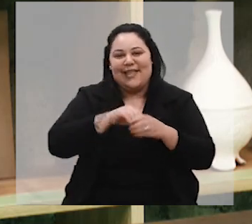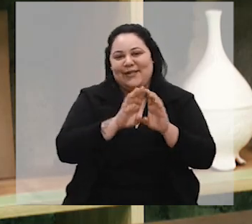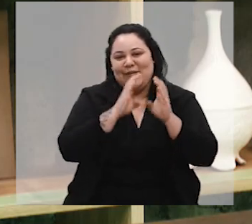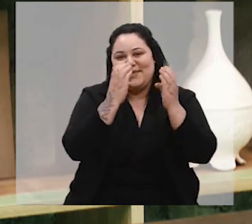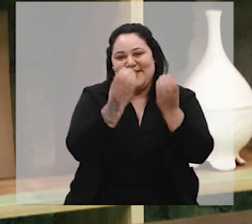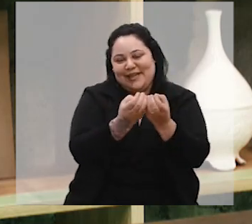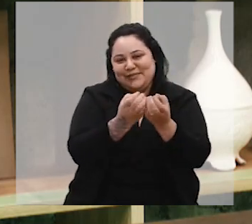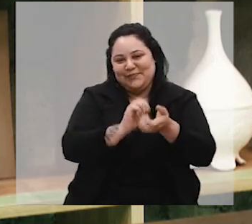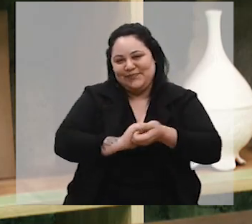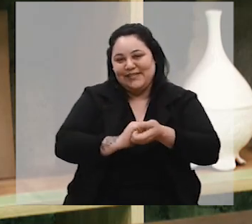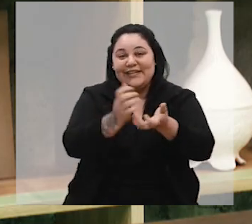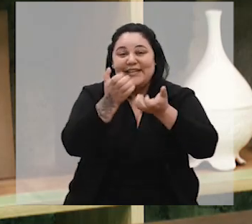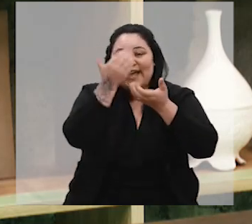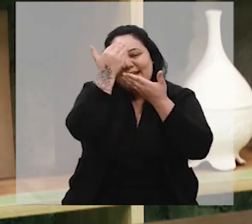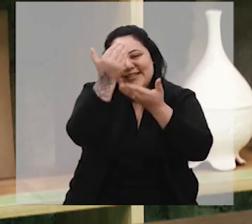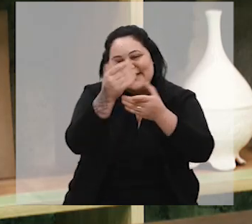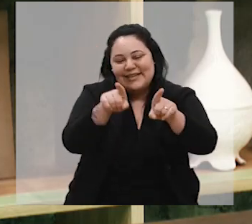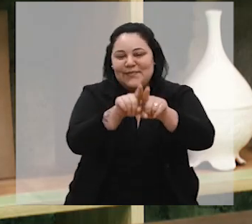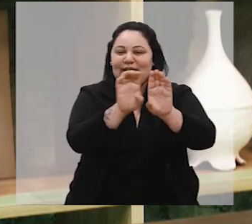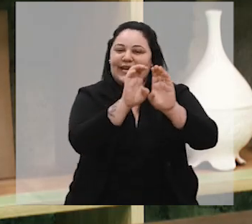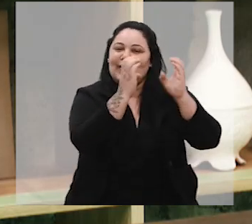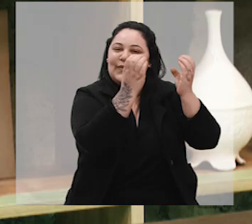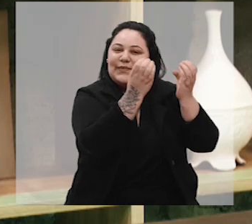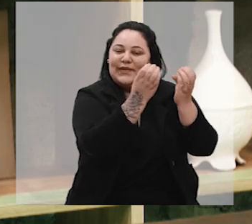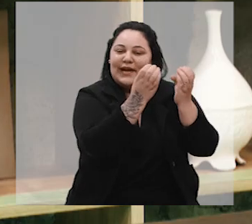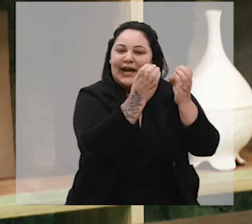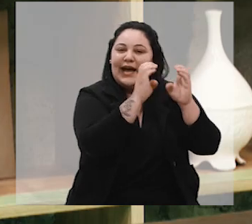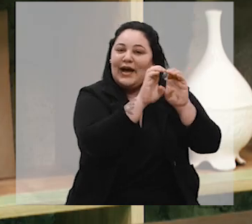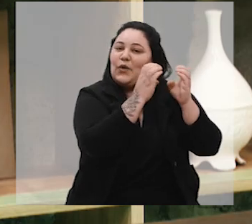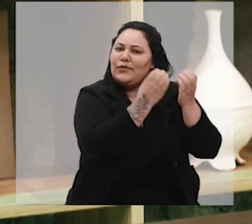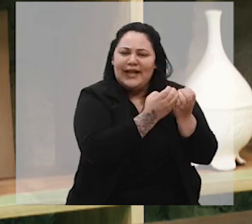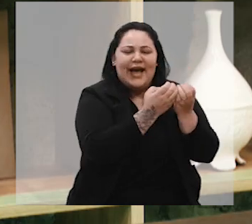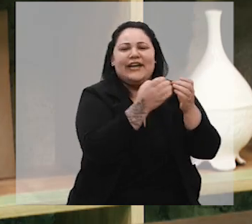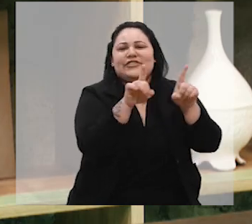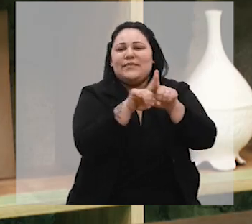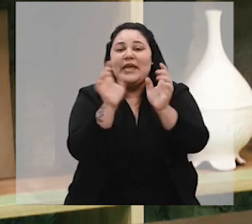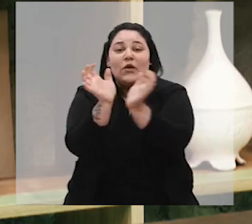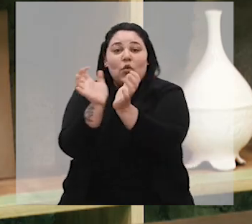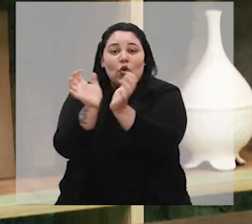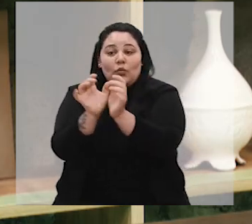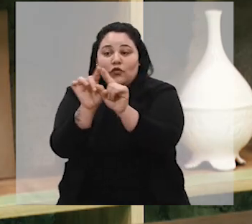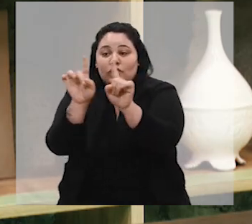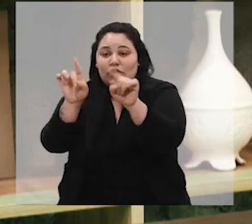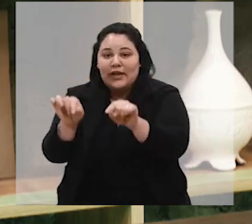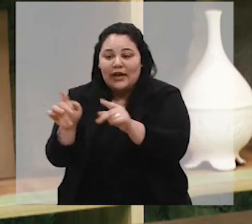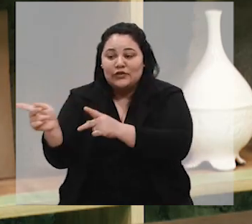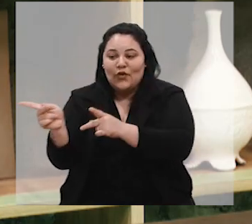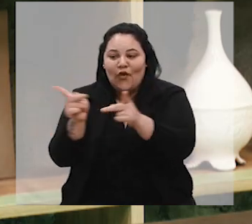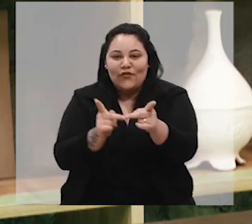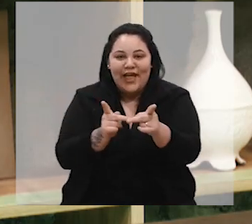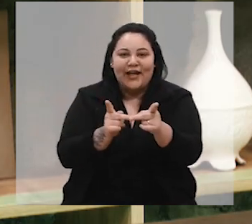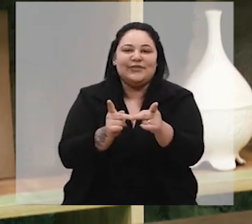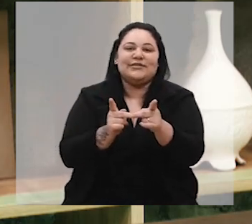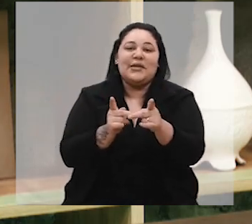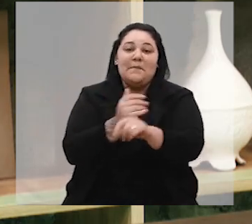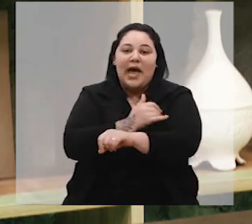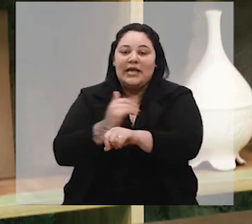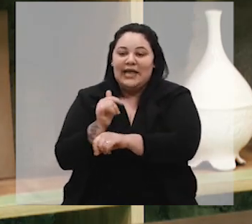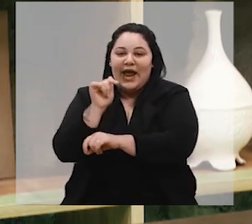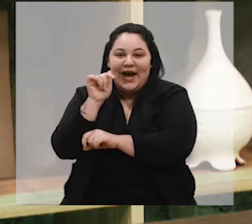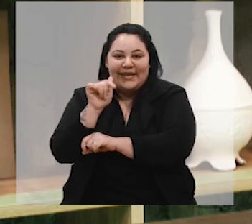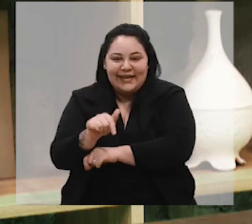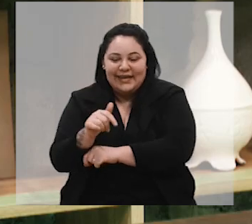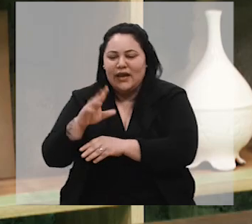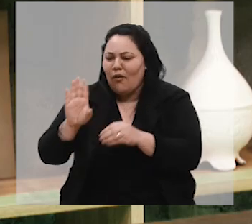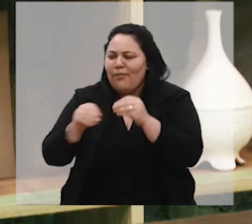comunidade. E eu queria agradecer também a equipe que esteve conosco, da comunicação da TV Câmara, os convidados que passaram por essa bancada